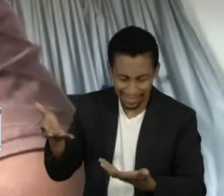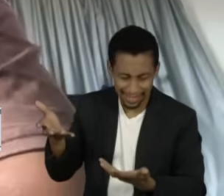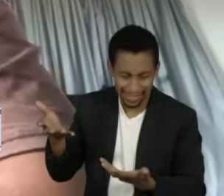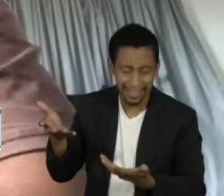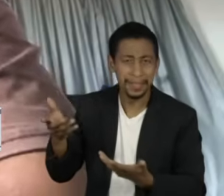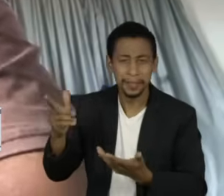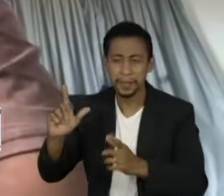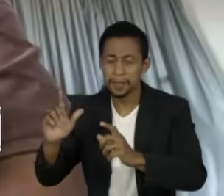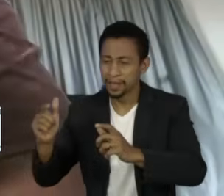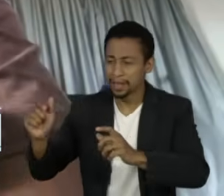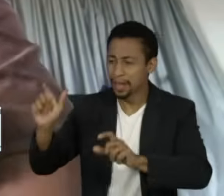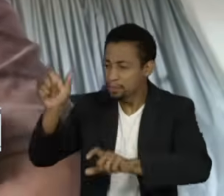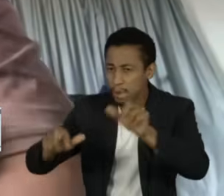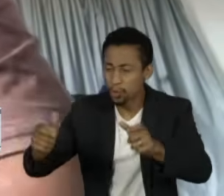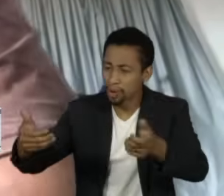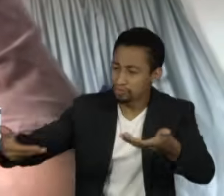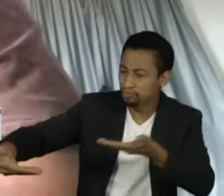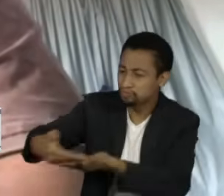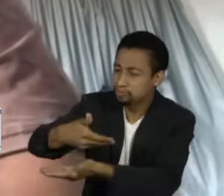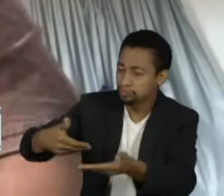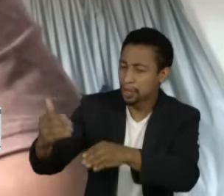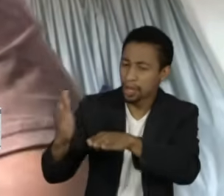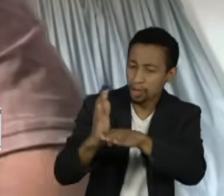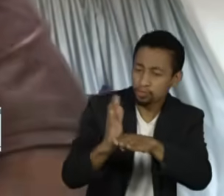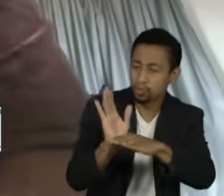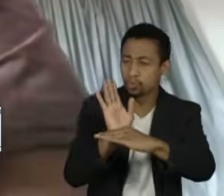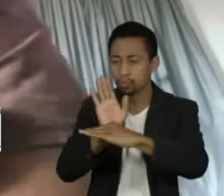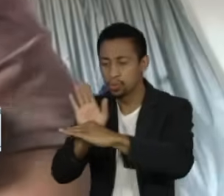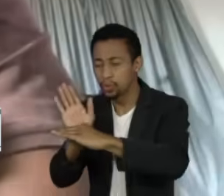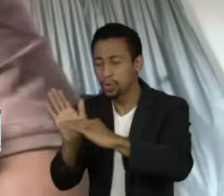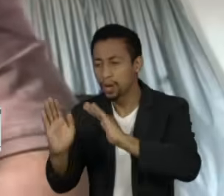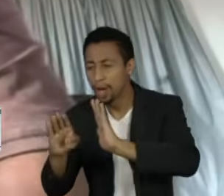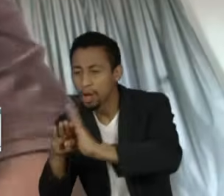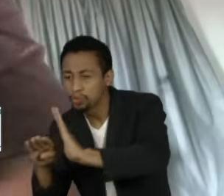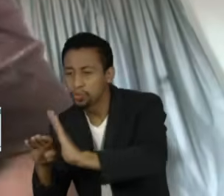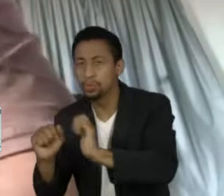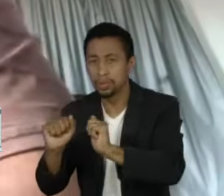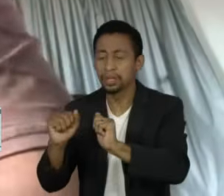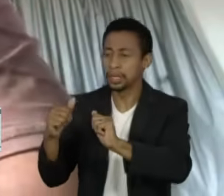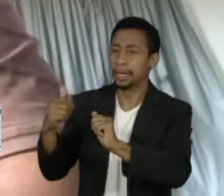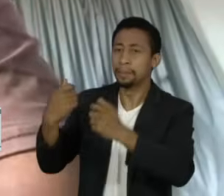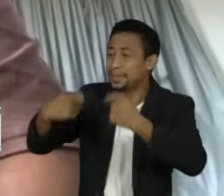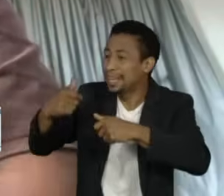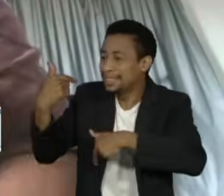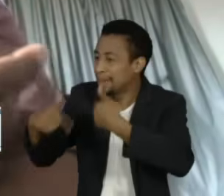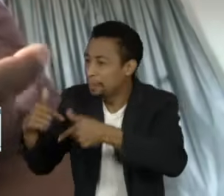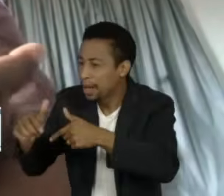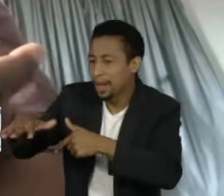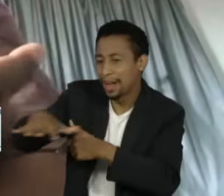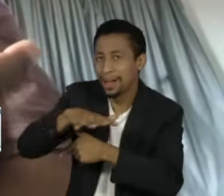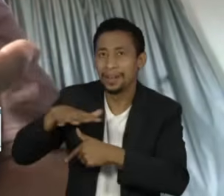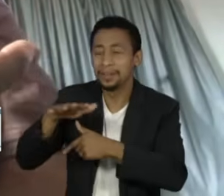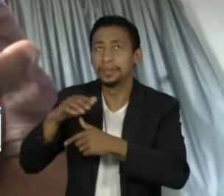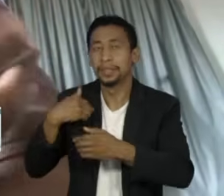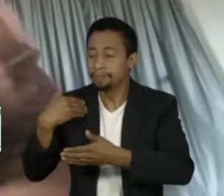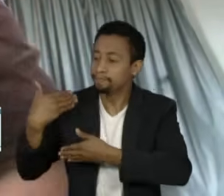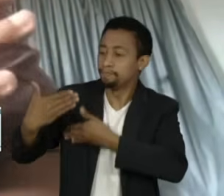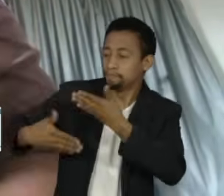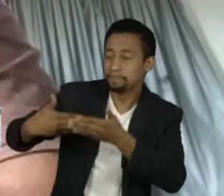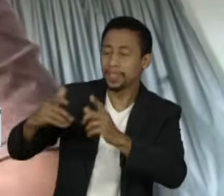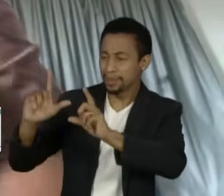o outro, tem os artistas, tem um morador, o cara que trabalha, o cara que faz faculdade, e a gente acabou trazendo essa